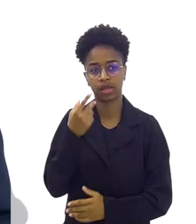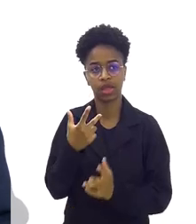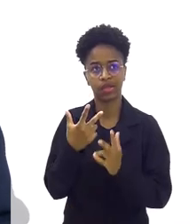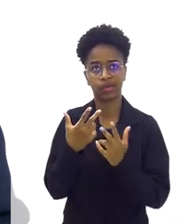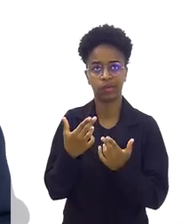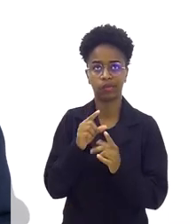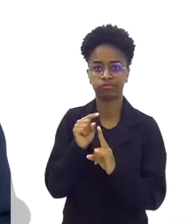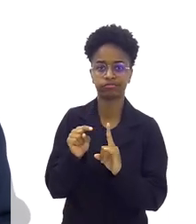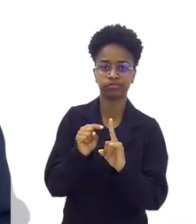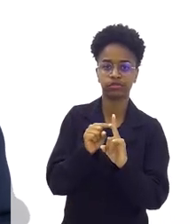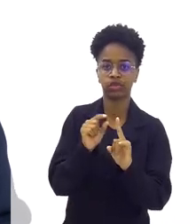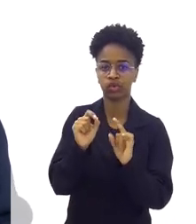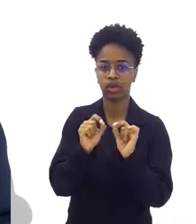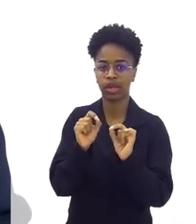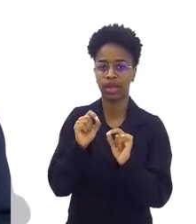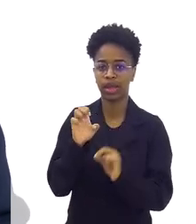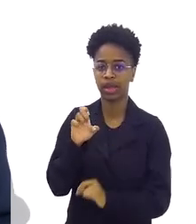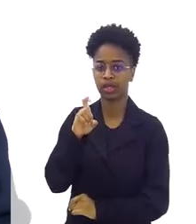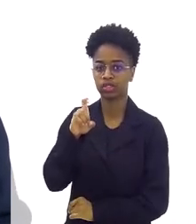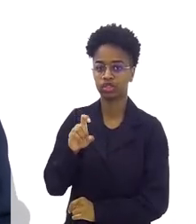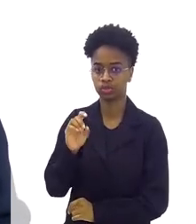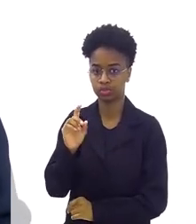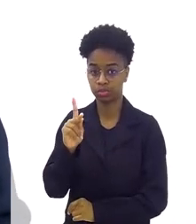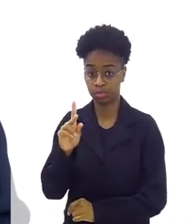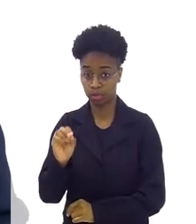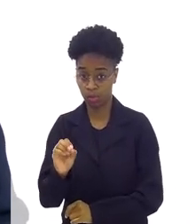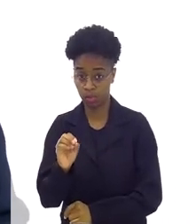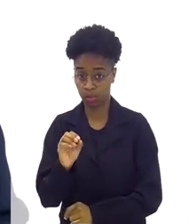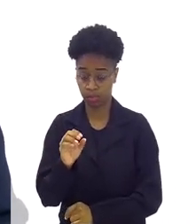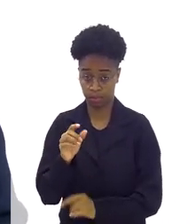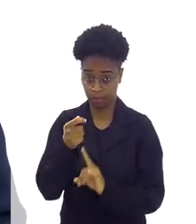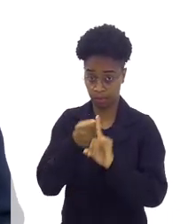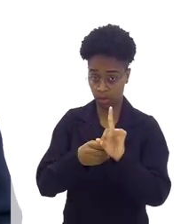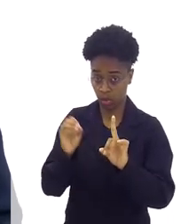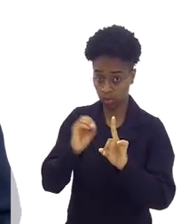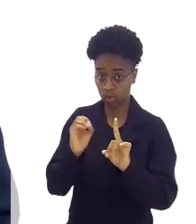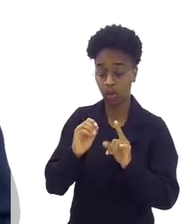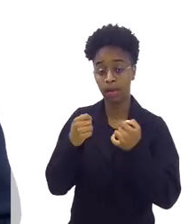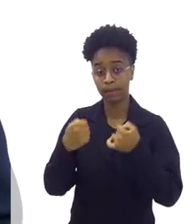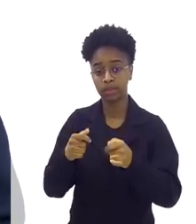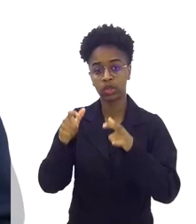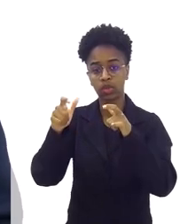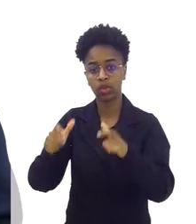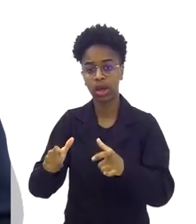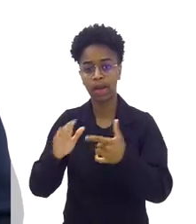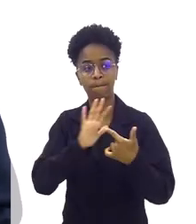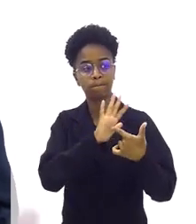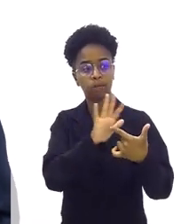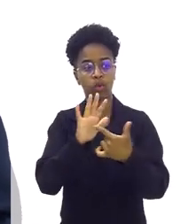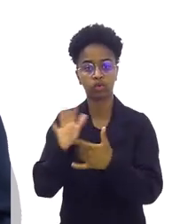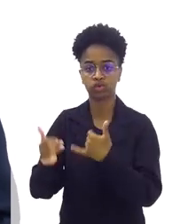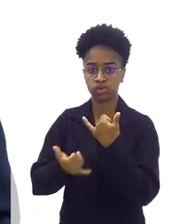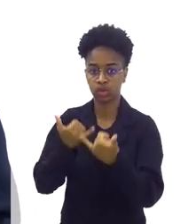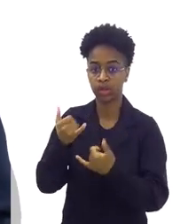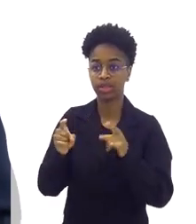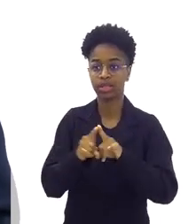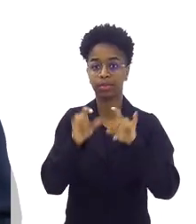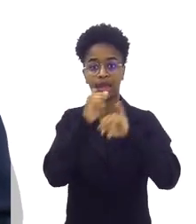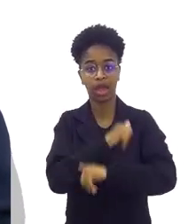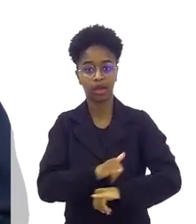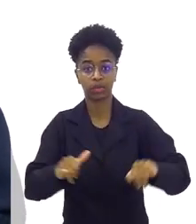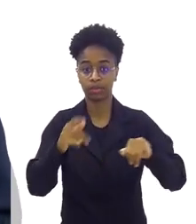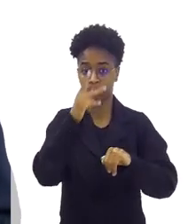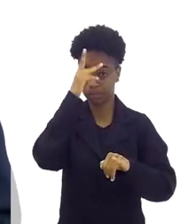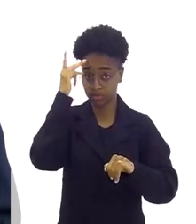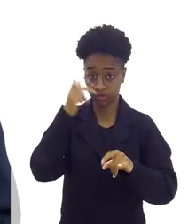como a gente quer chegar na Expo em outubro, certo, com um espaço físico expondo os jogos e